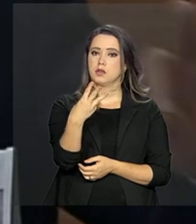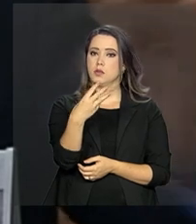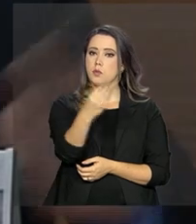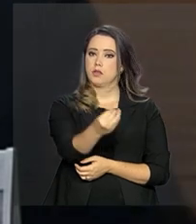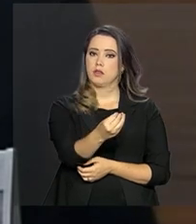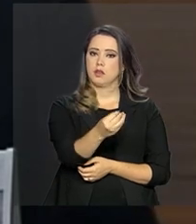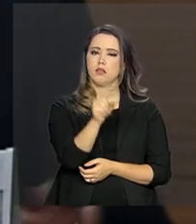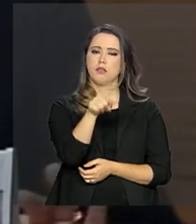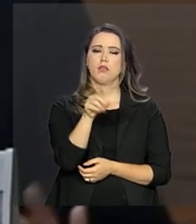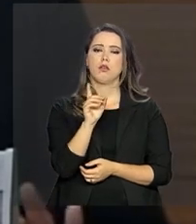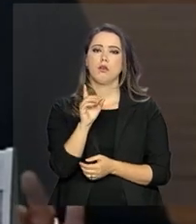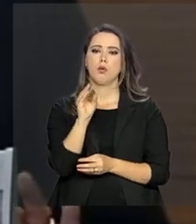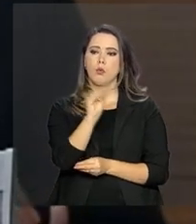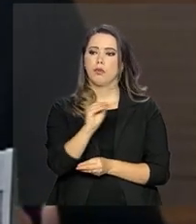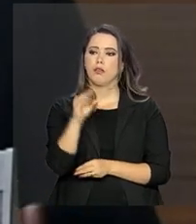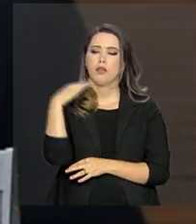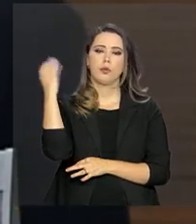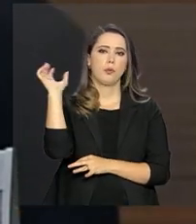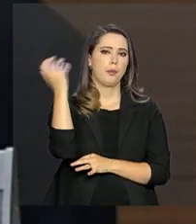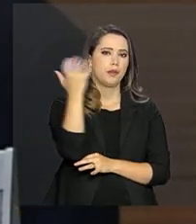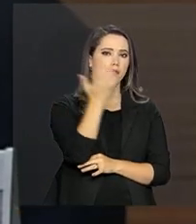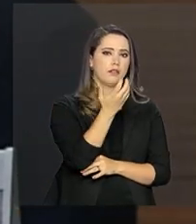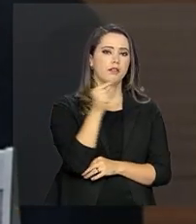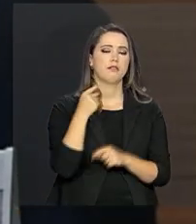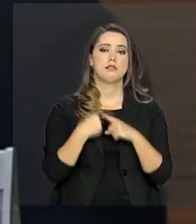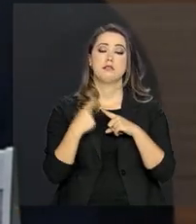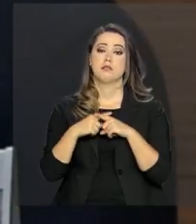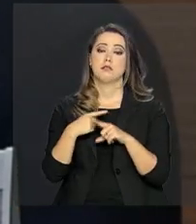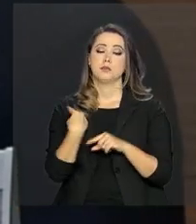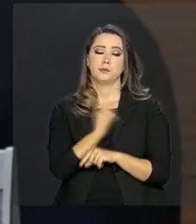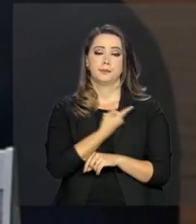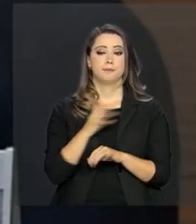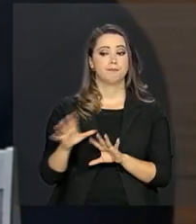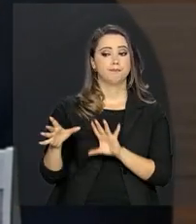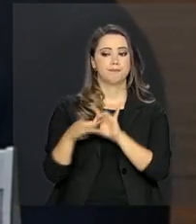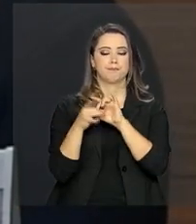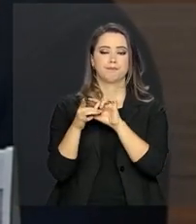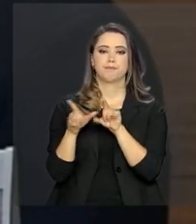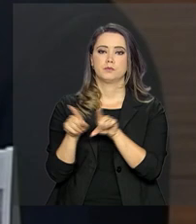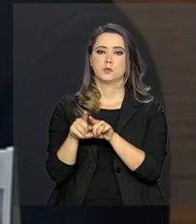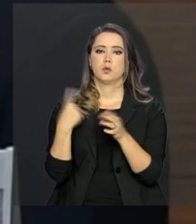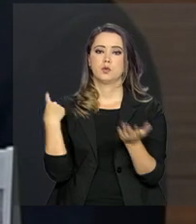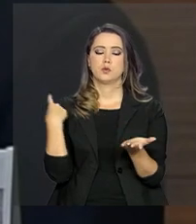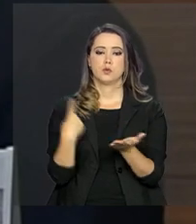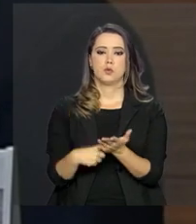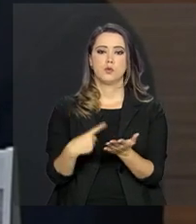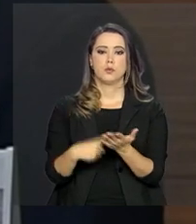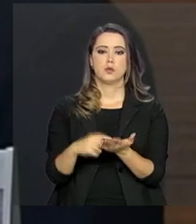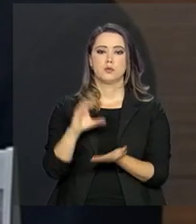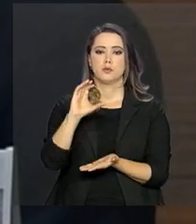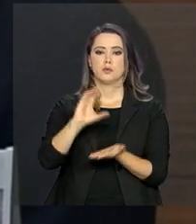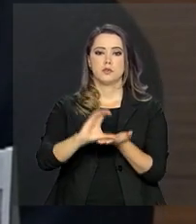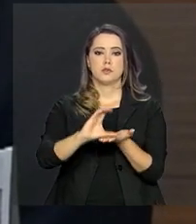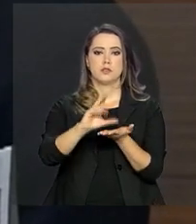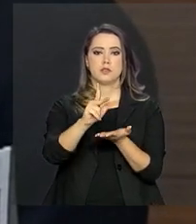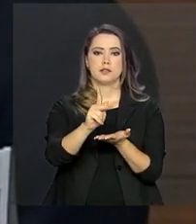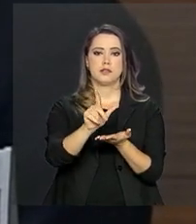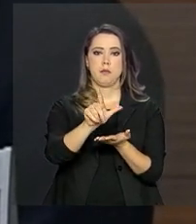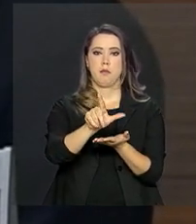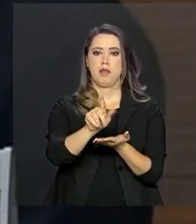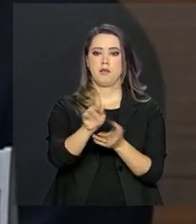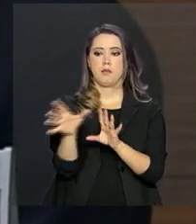2030 para o desenvolvimento sustentável porque nós buscamos aproximar as agendas da cplp e da onu